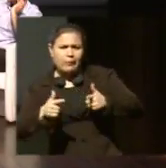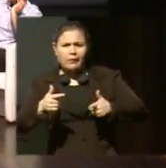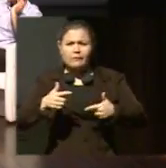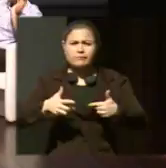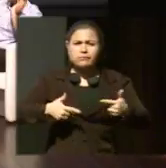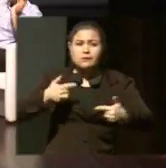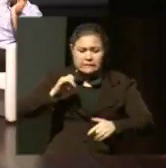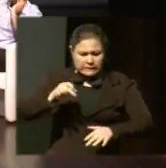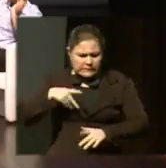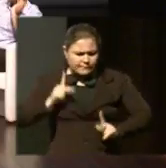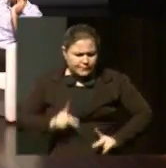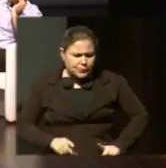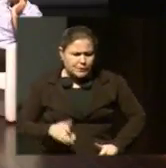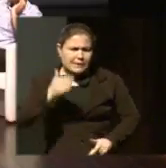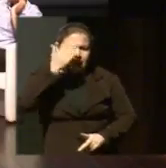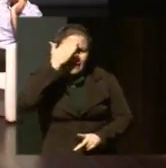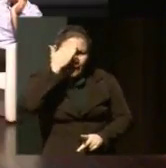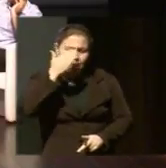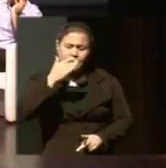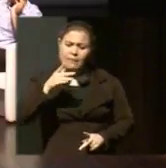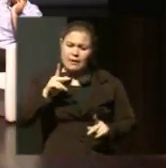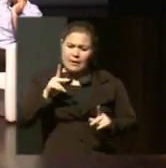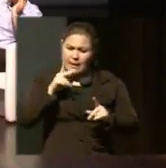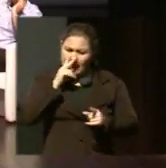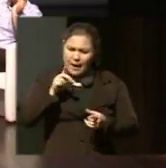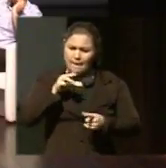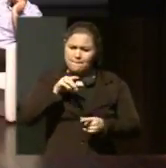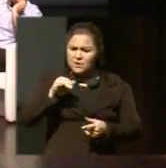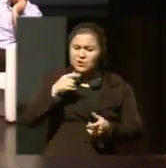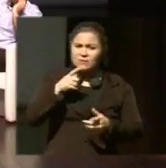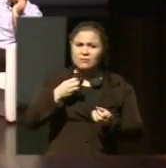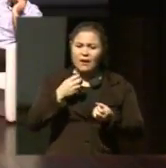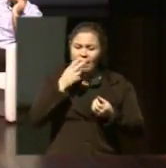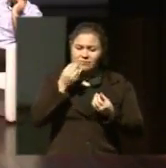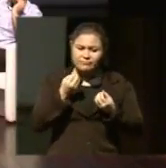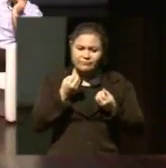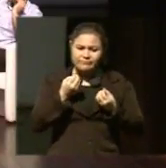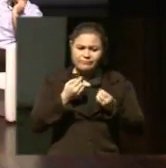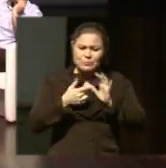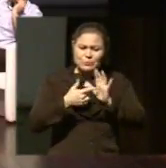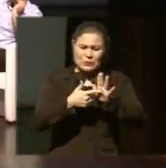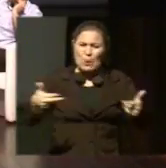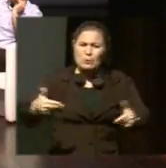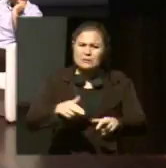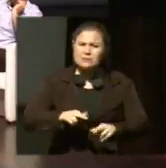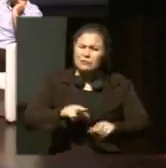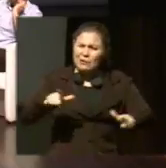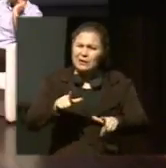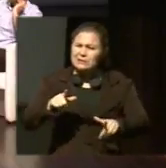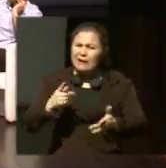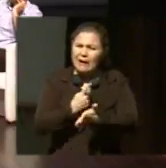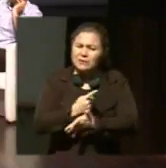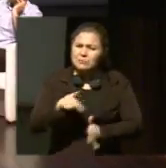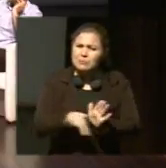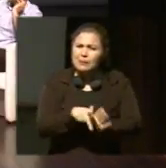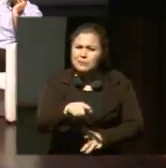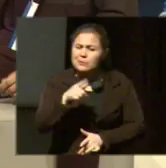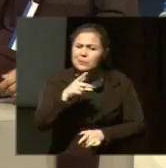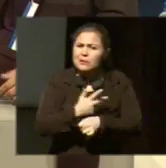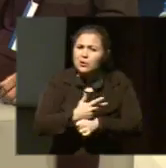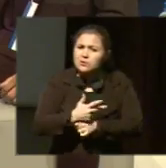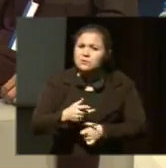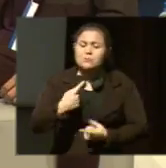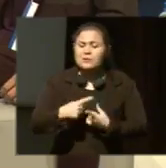pessoas sabem que a mídia está vendendo uma ideia errada dos idosos? Por que que isso é algo tão polêmico, se as pessoas sabem